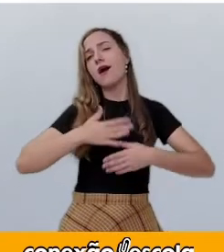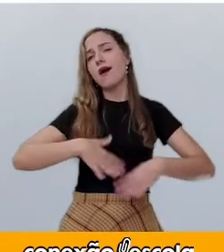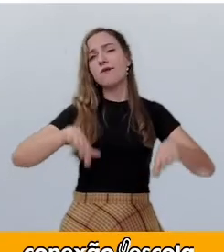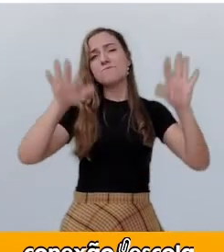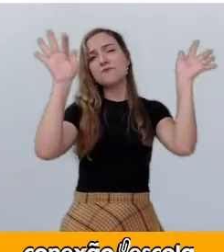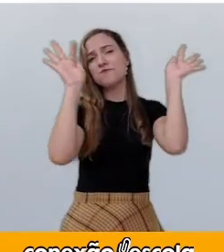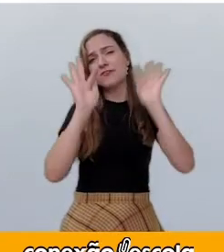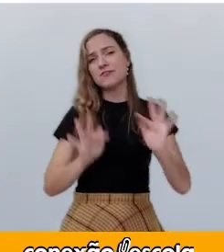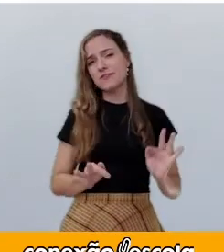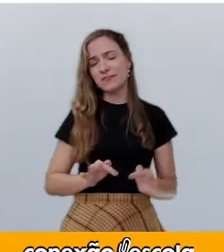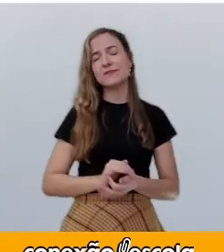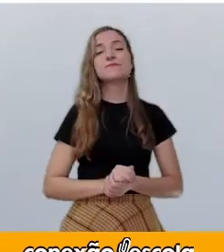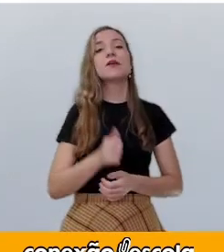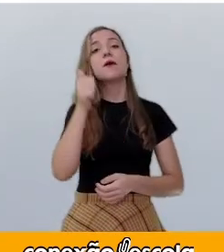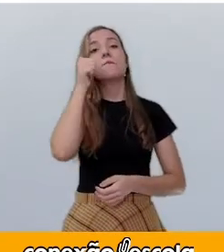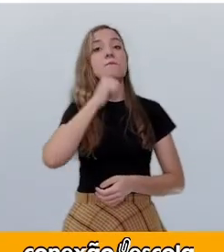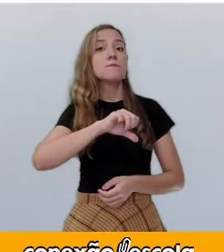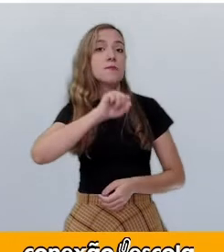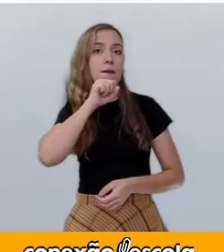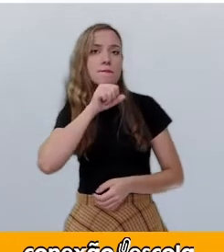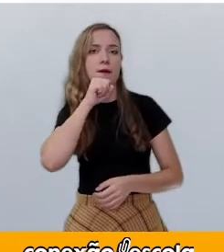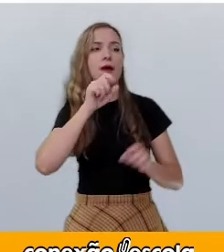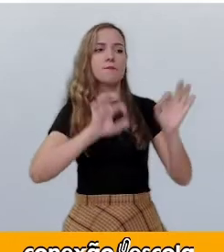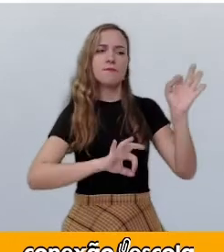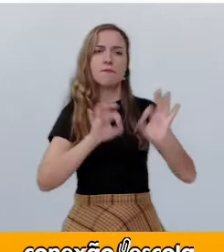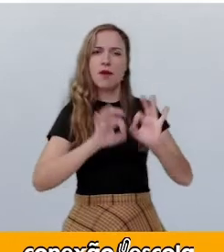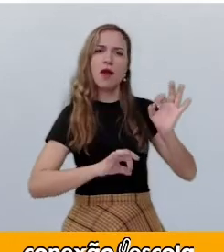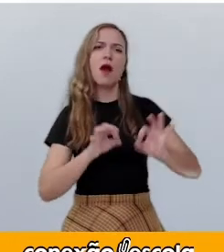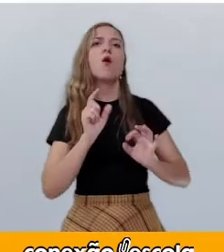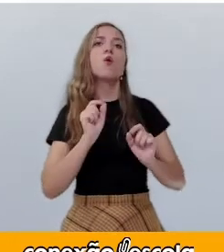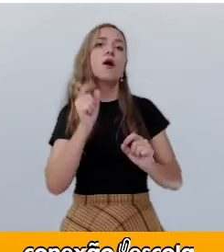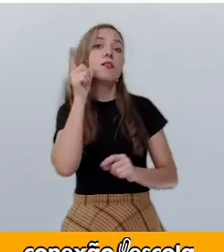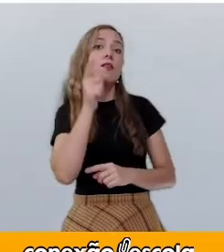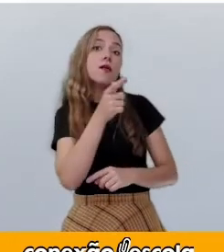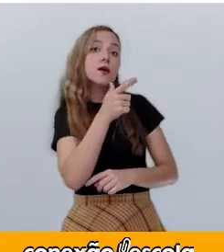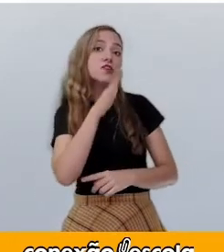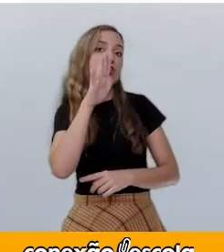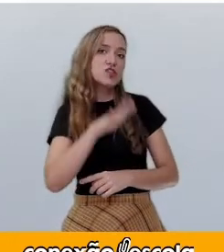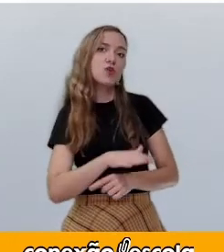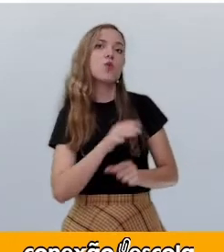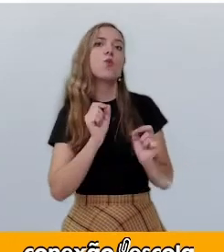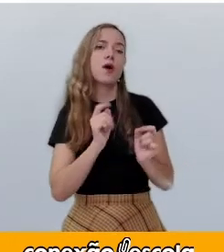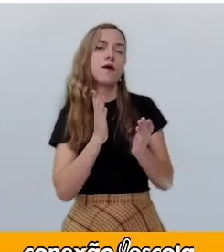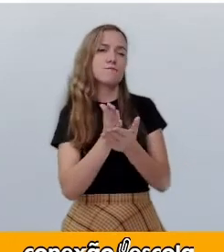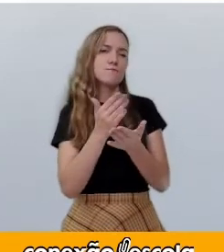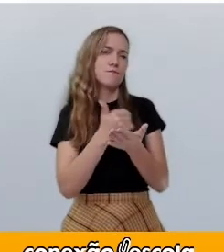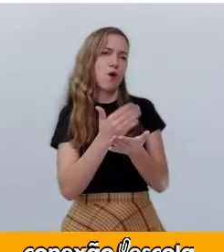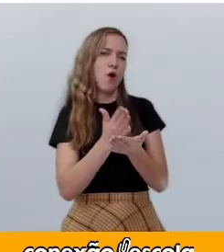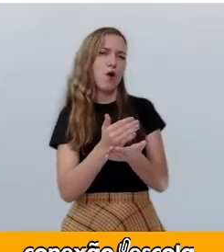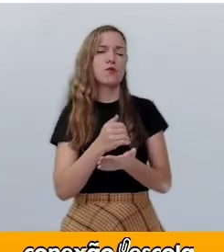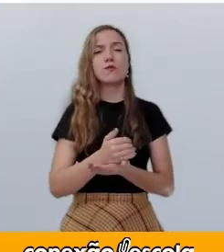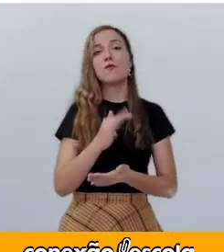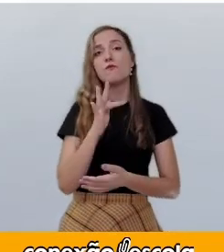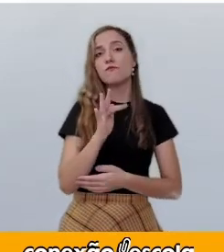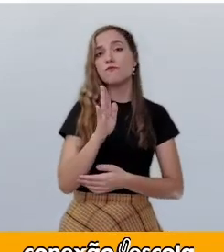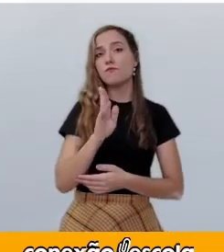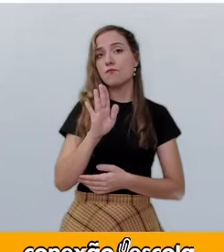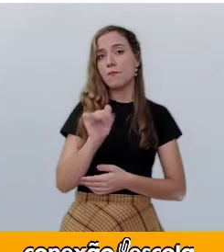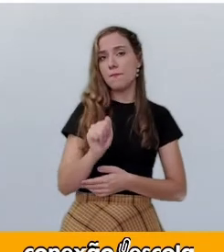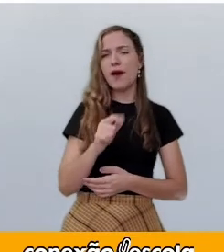mamãe preparava o café da tarde para tomarmos com bolo de fubá que